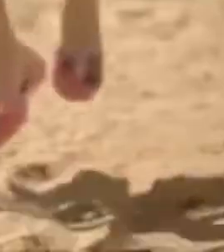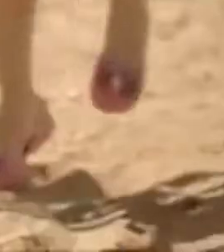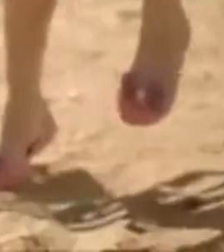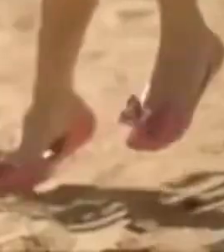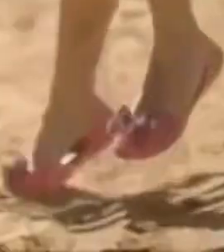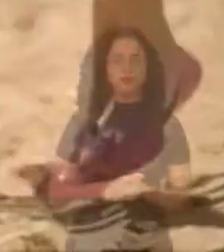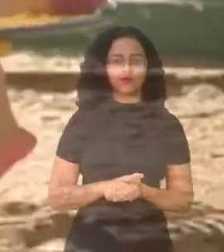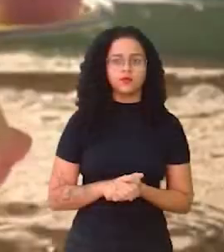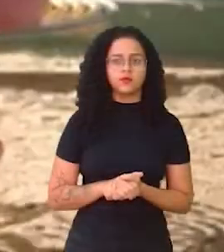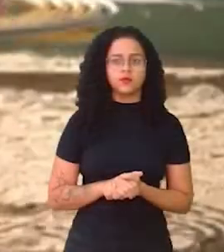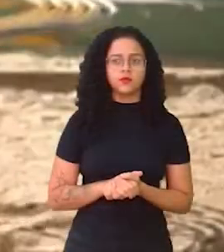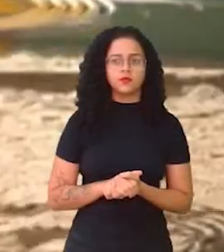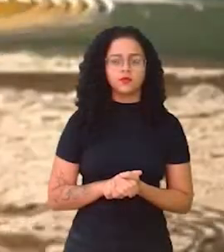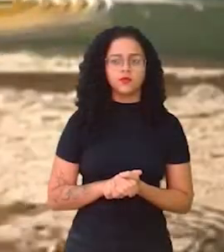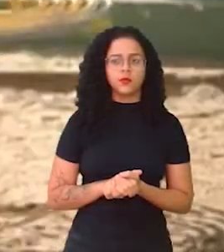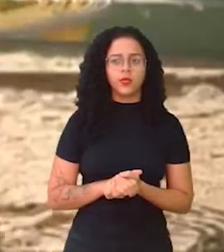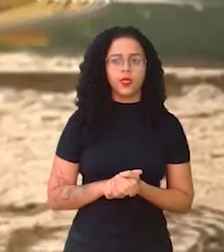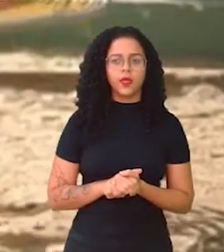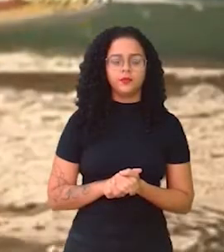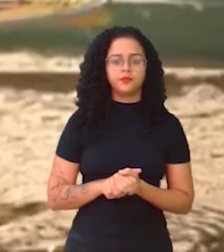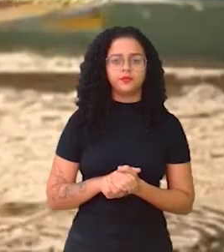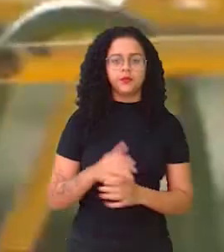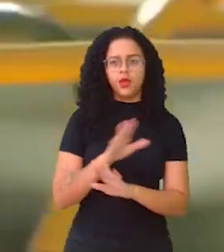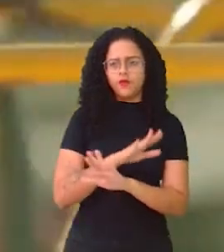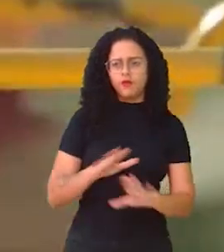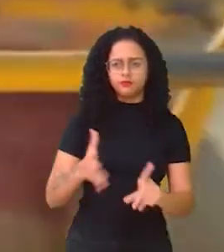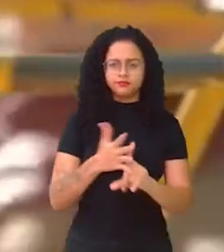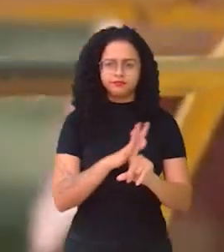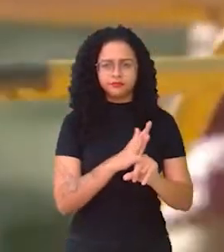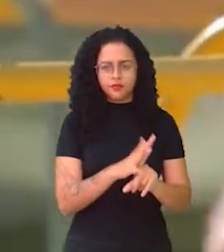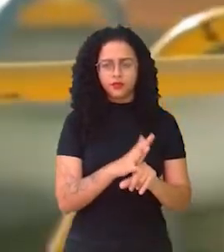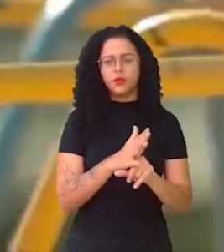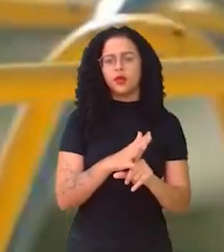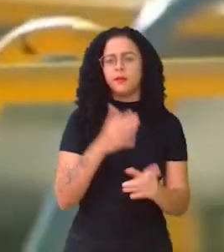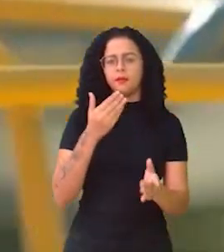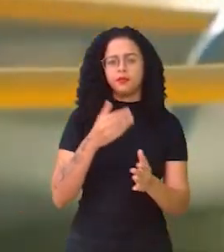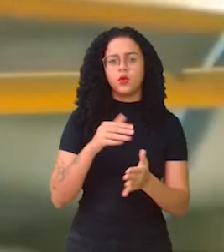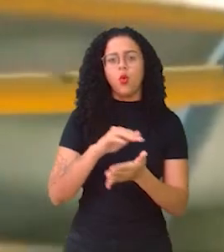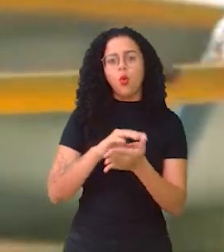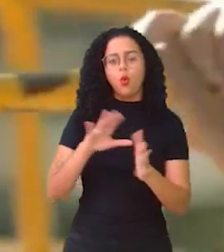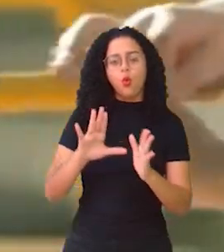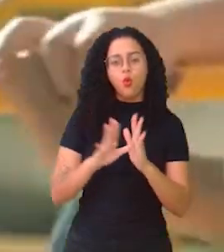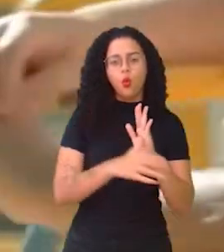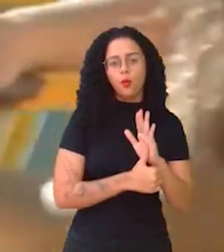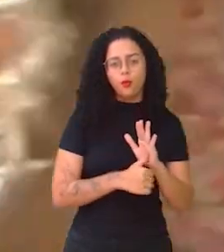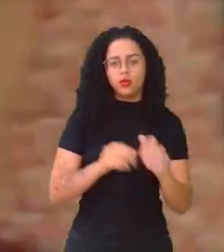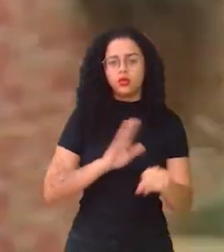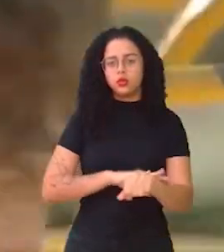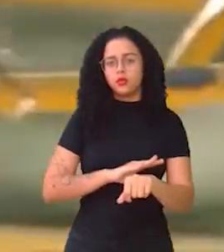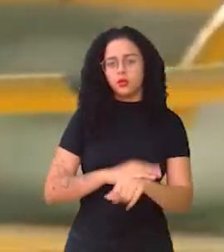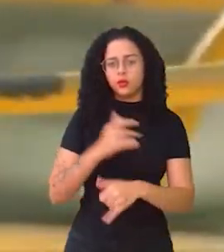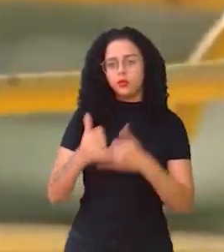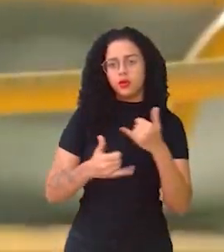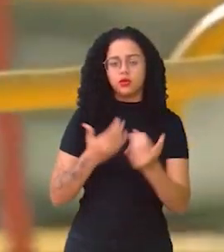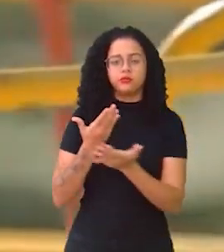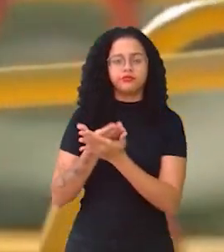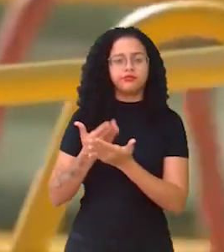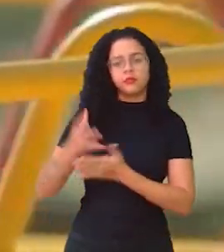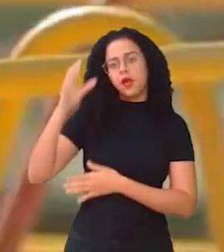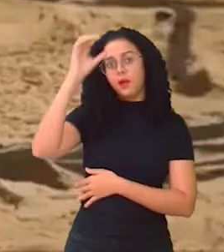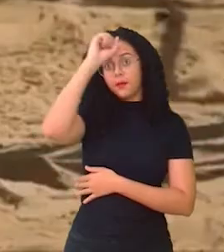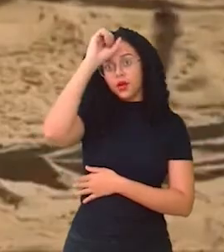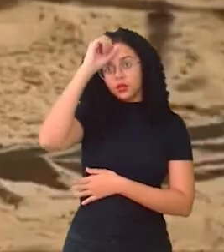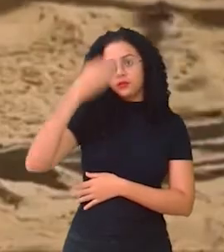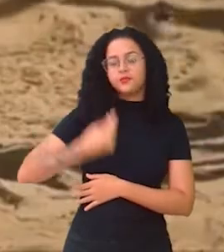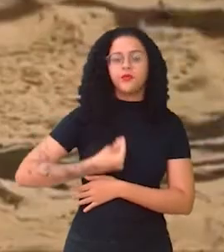A exploração sexual infantil rouba da criança o tempo para brincar, estudar, aprender